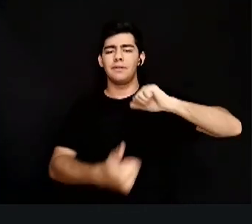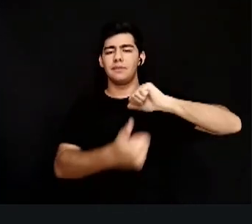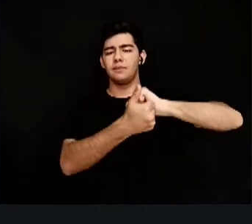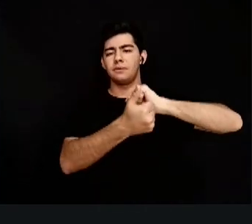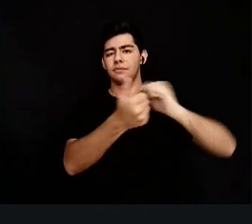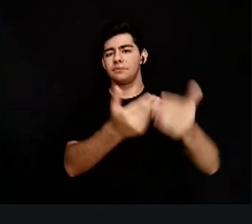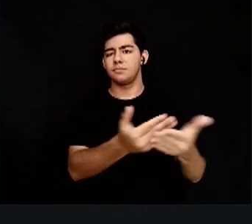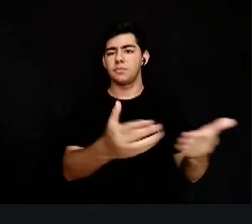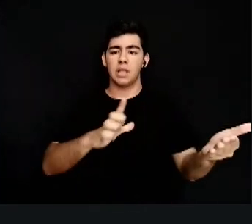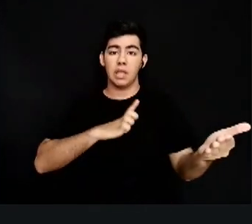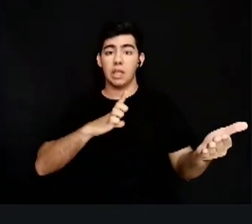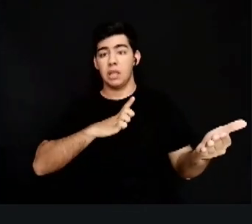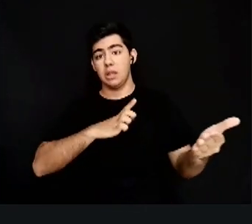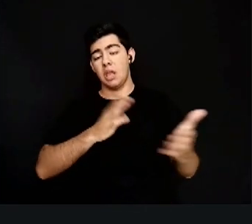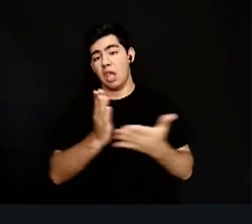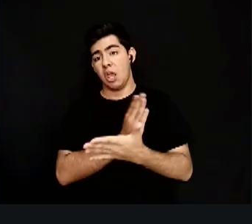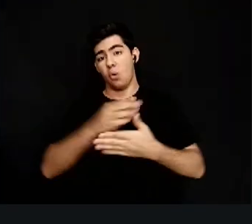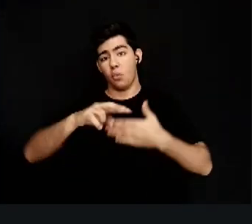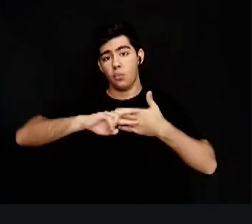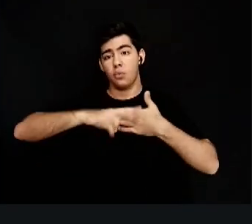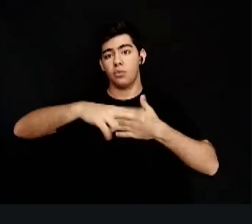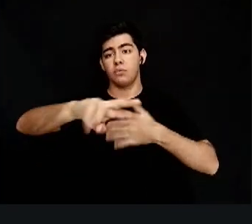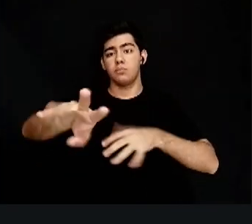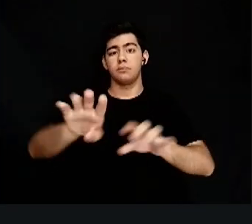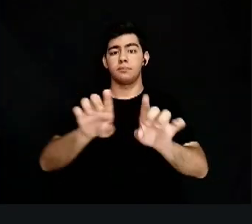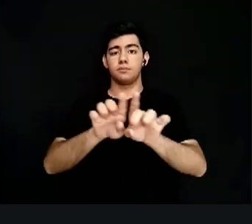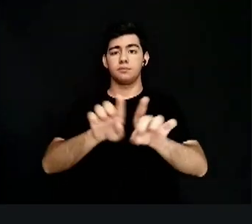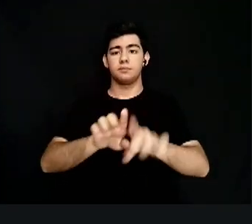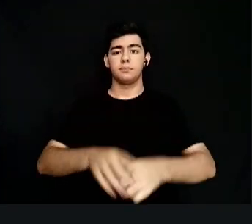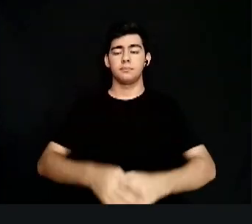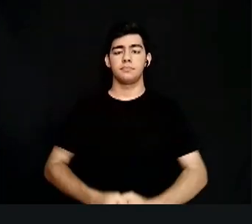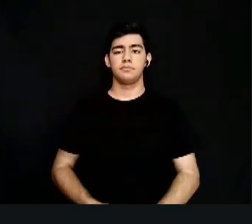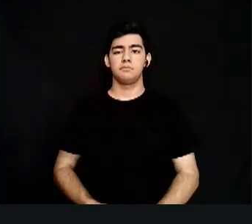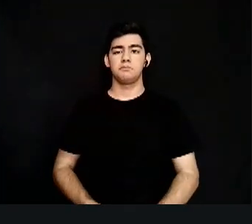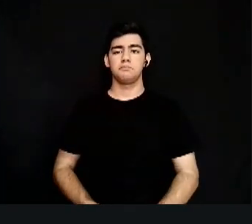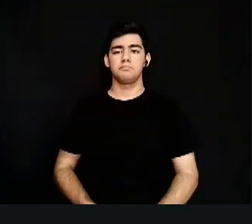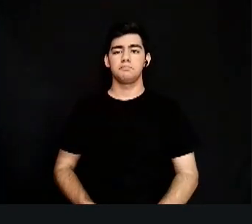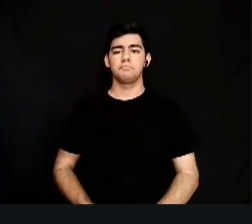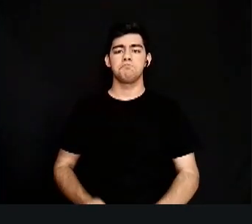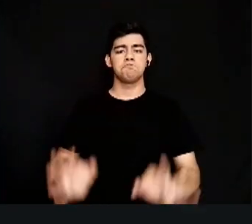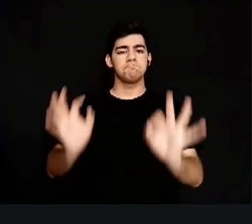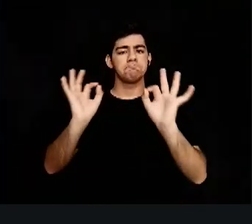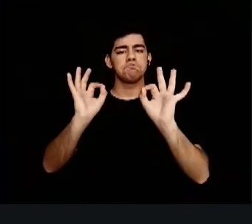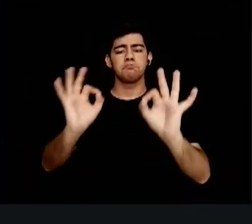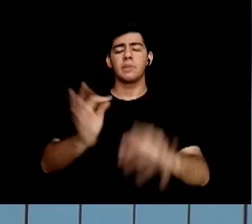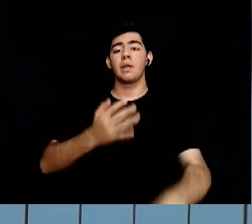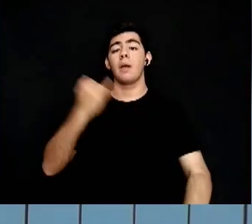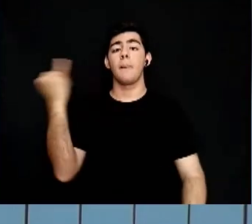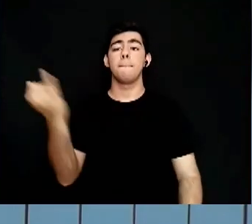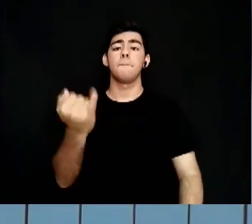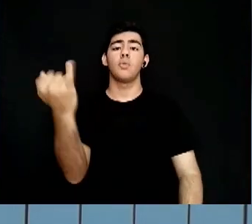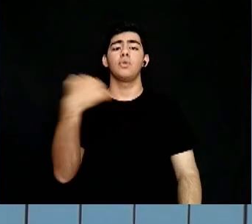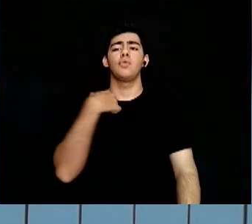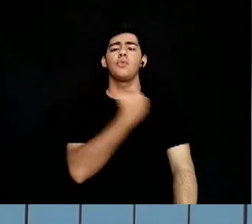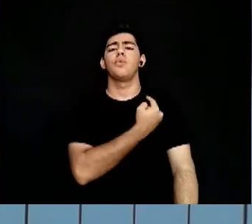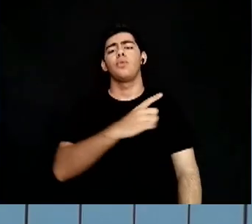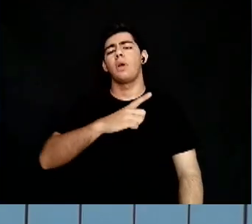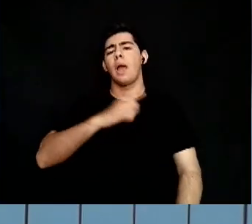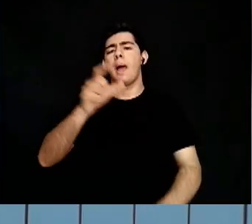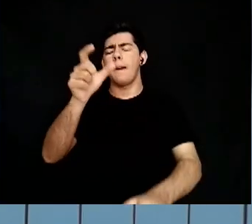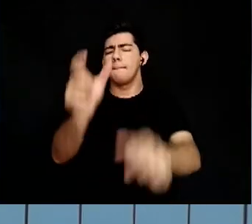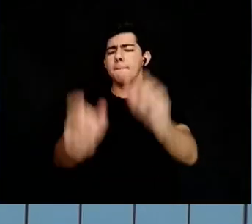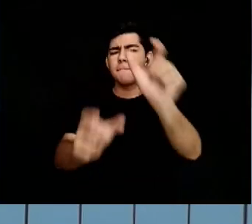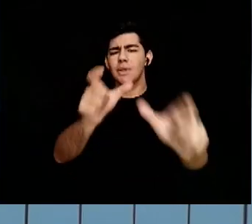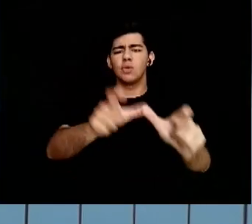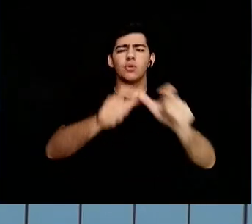a qualidade de vida desses pacientes que têm essas sequelas crônicas também. Tá certo, então, Lucas, é muito importante, né, a